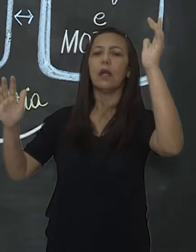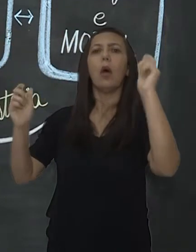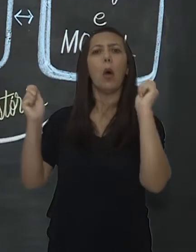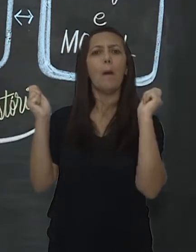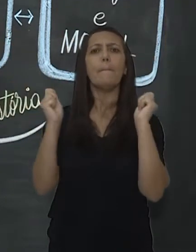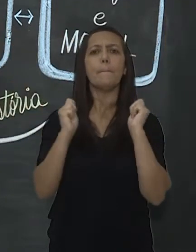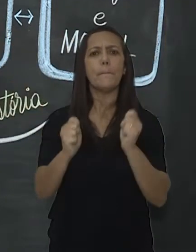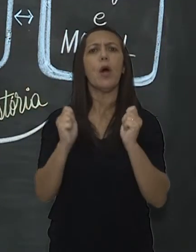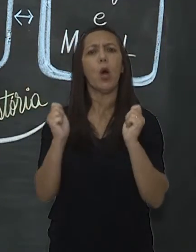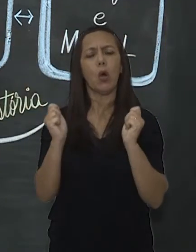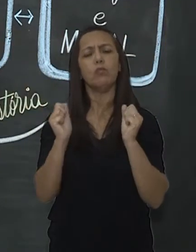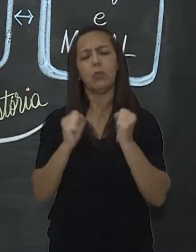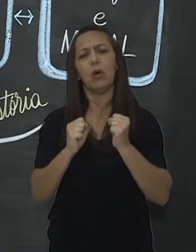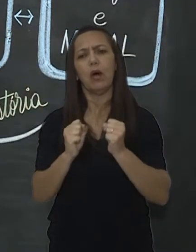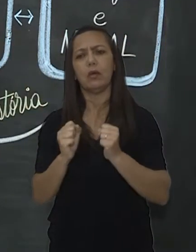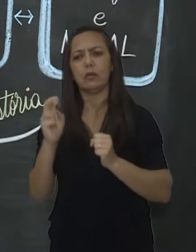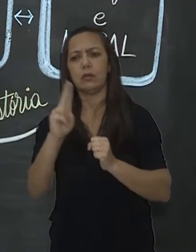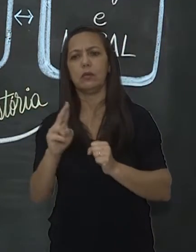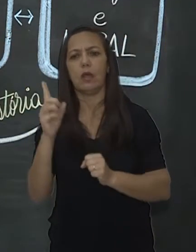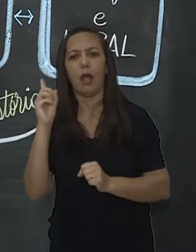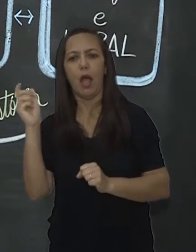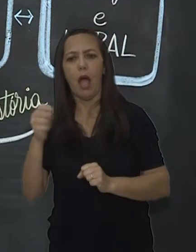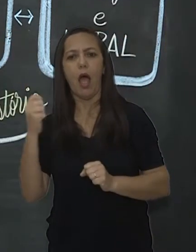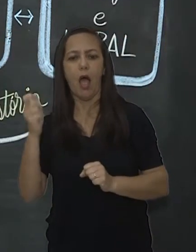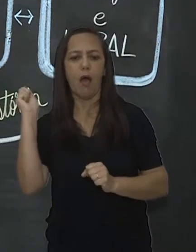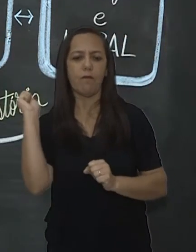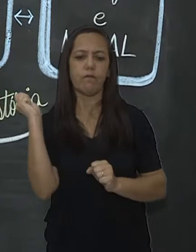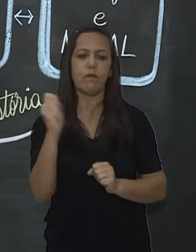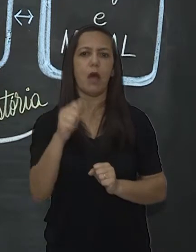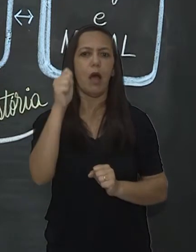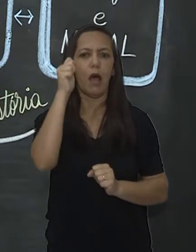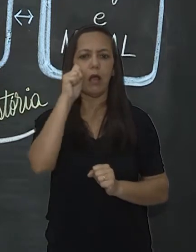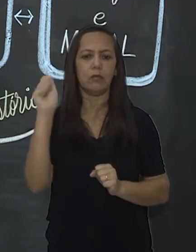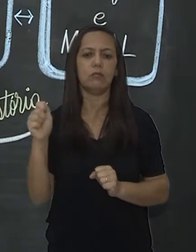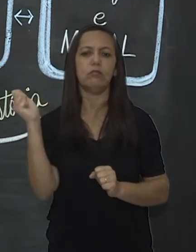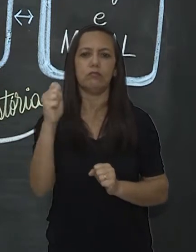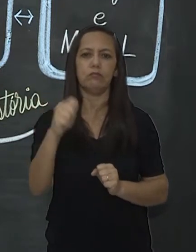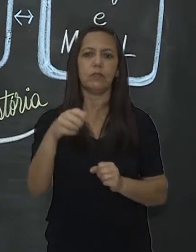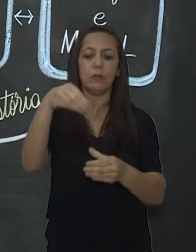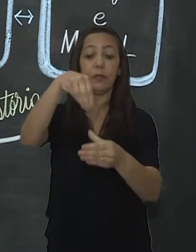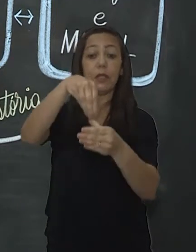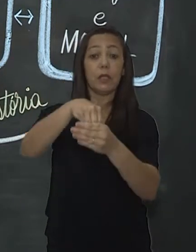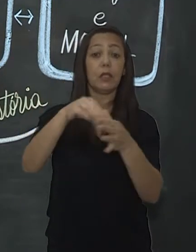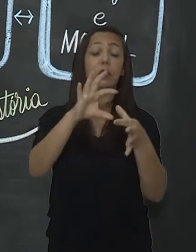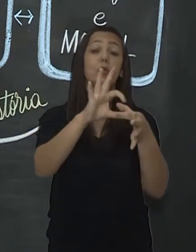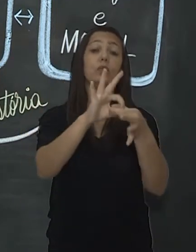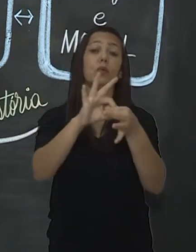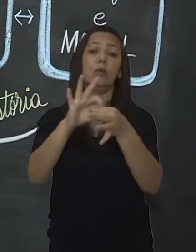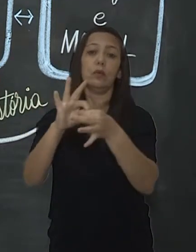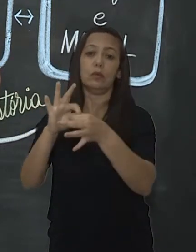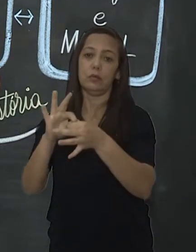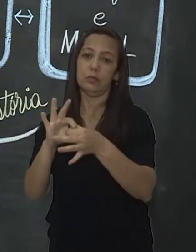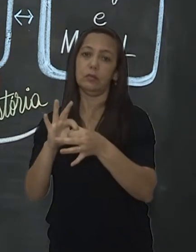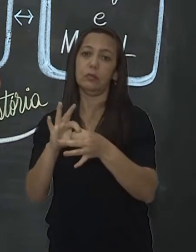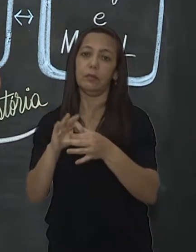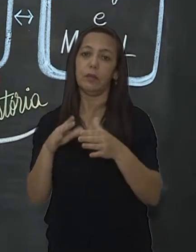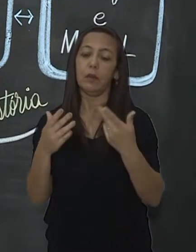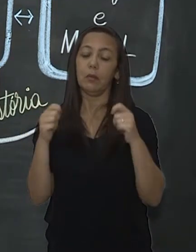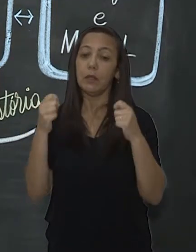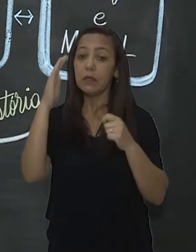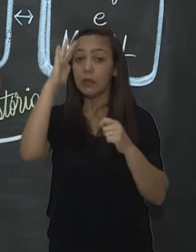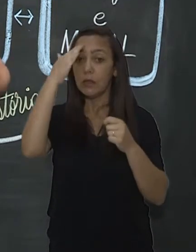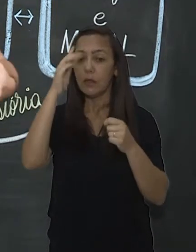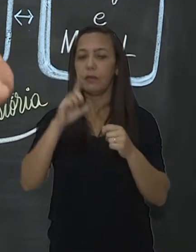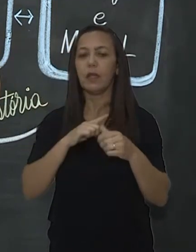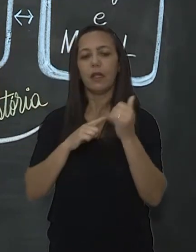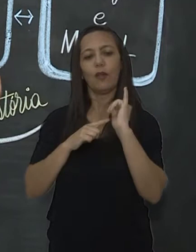possível que apareçam personagens fantásticos que fazem parte desse contexto, dessa situação narrativa. Então é sempre bom entender. Existem